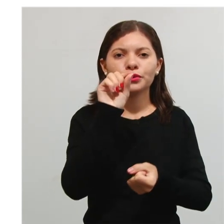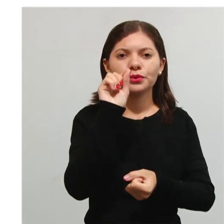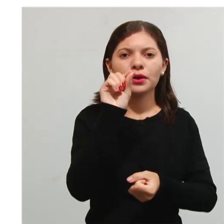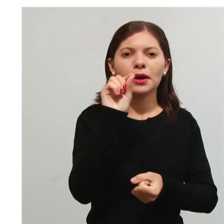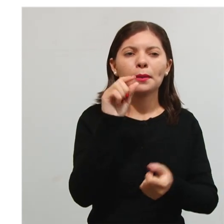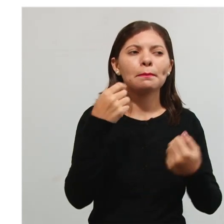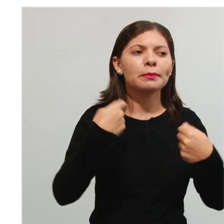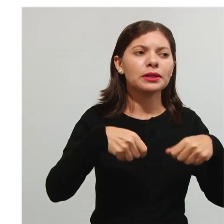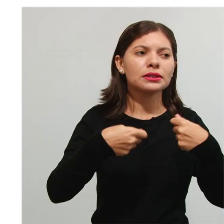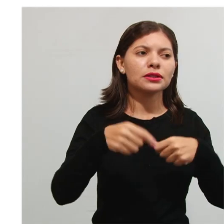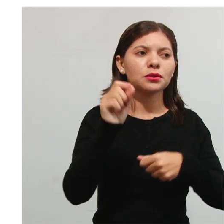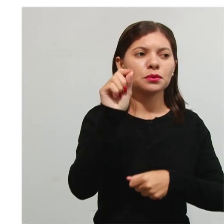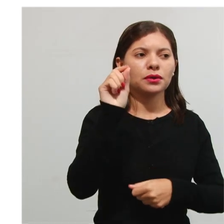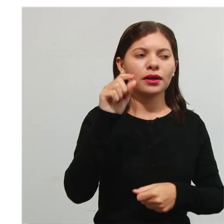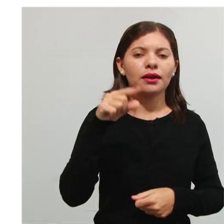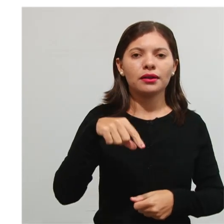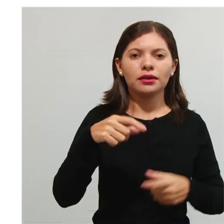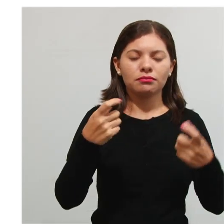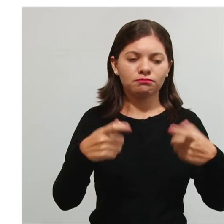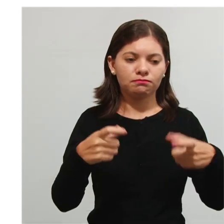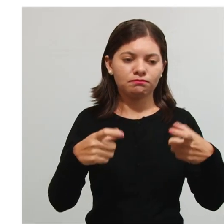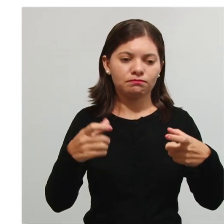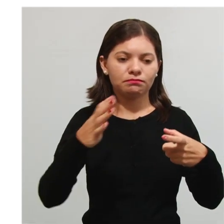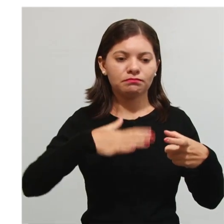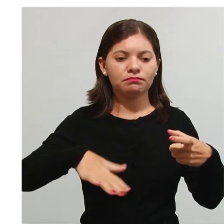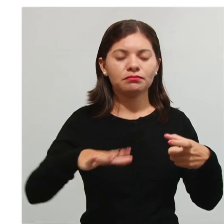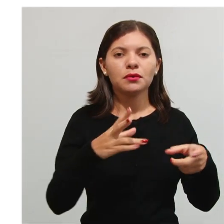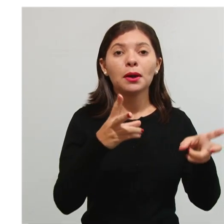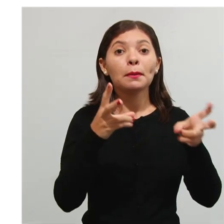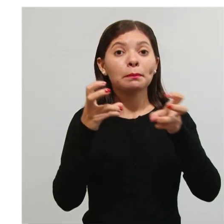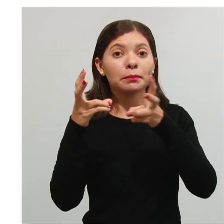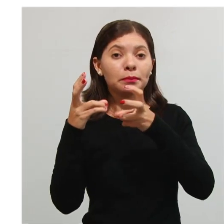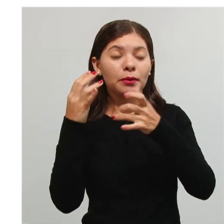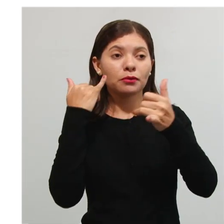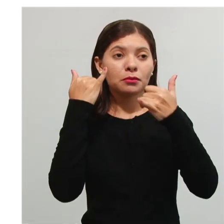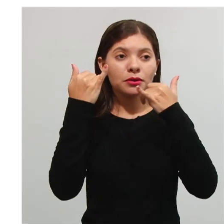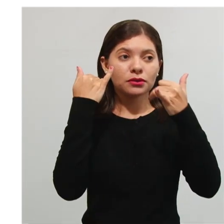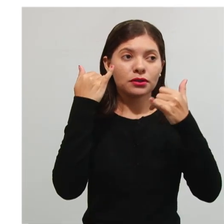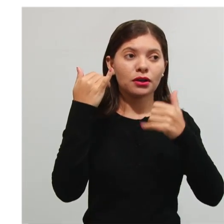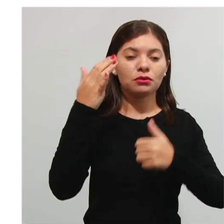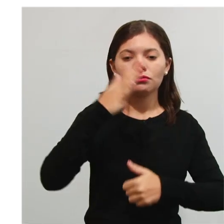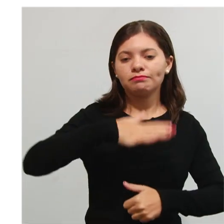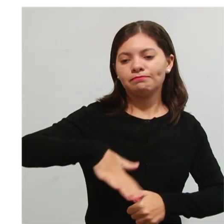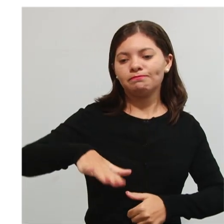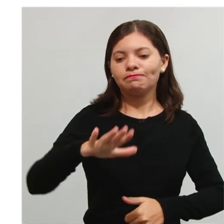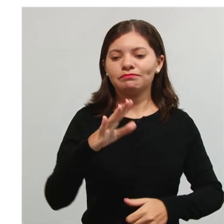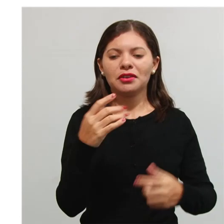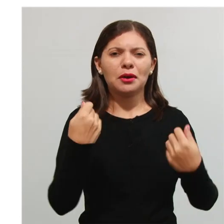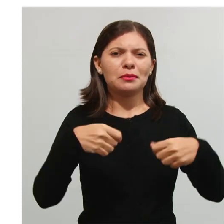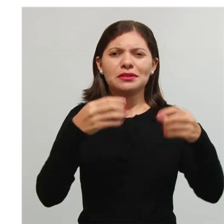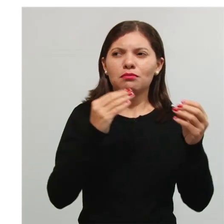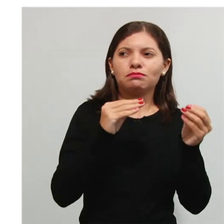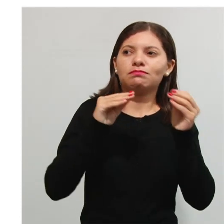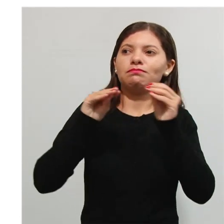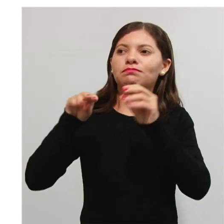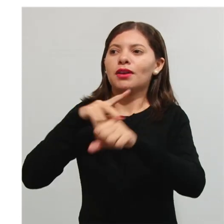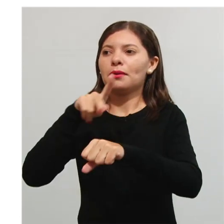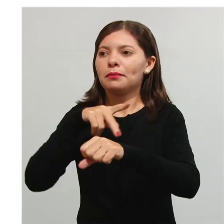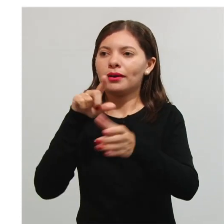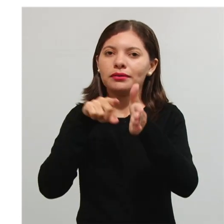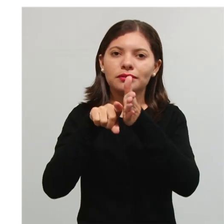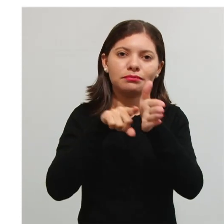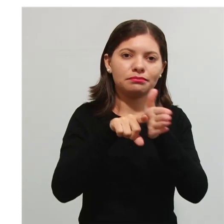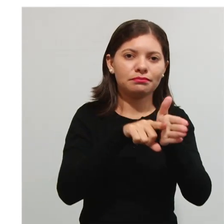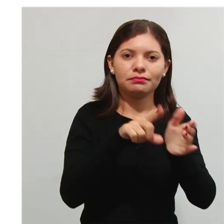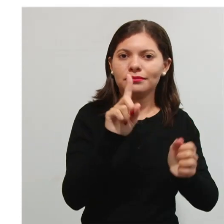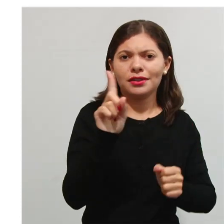para aquele ambiente. Perceba que essas informações estão ao seu redor. Você não precisa se mudar de país e fazer uma pesquisa lá.